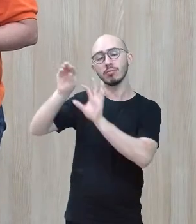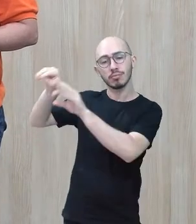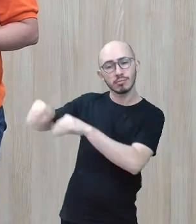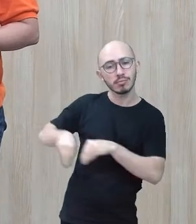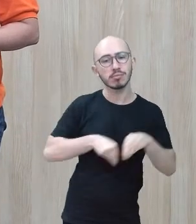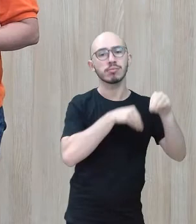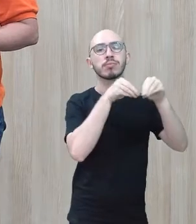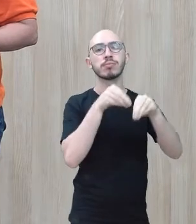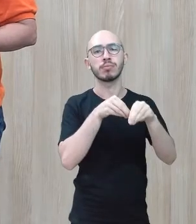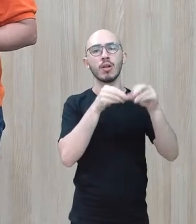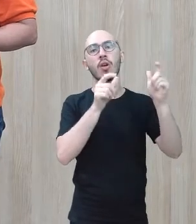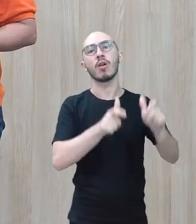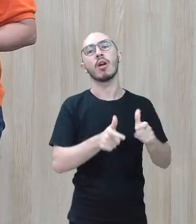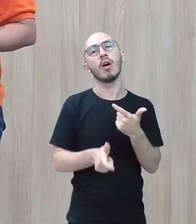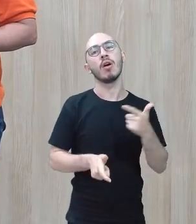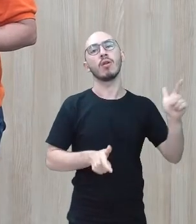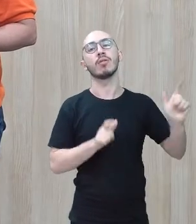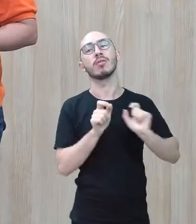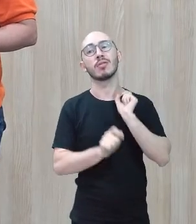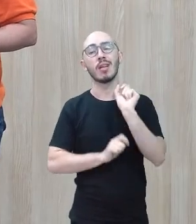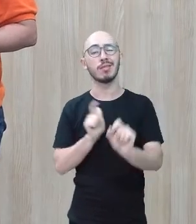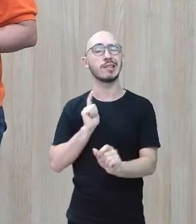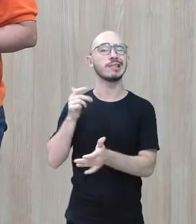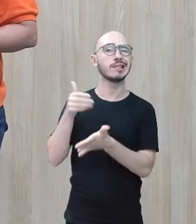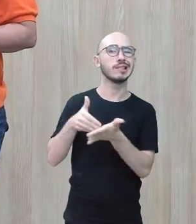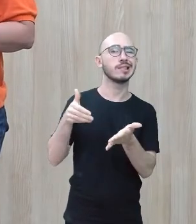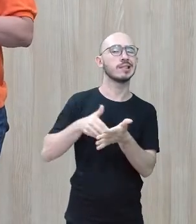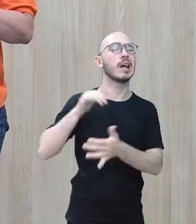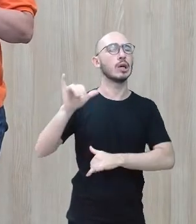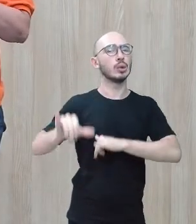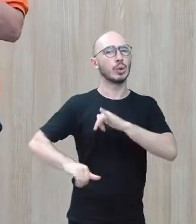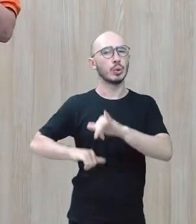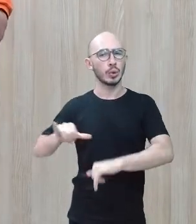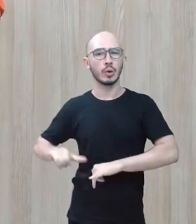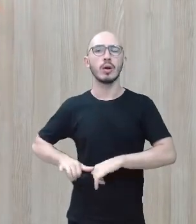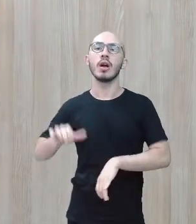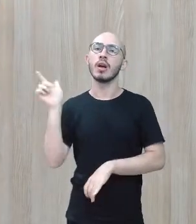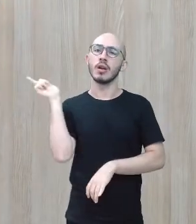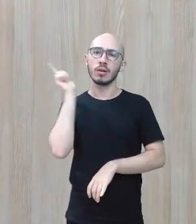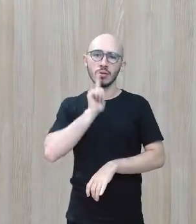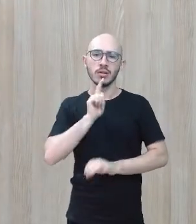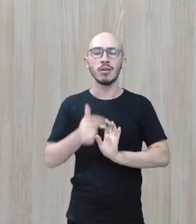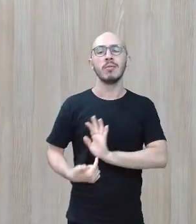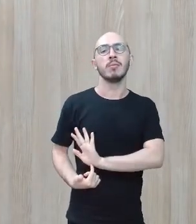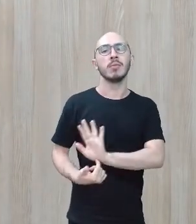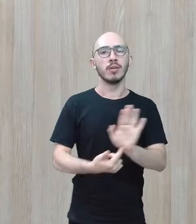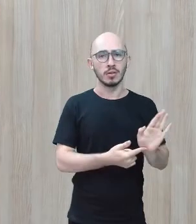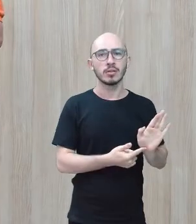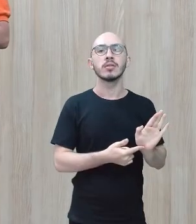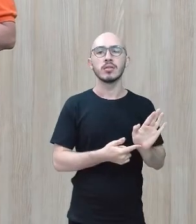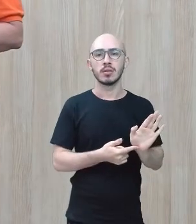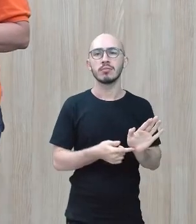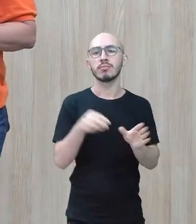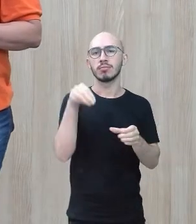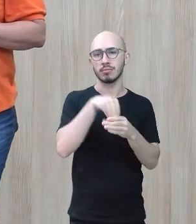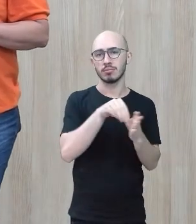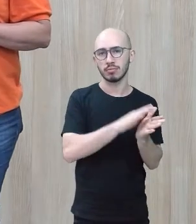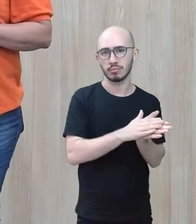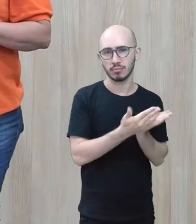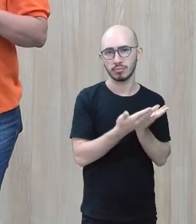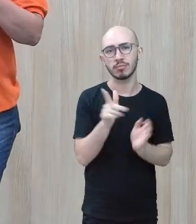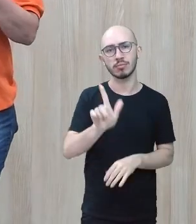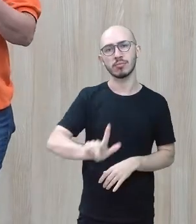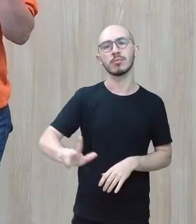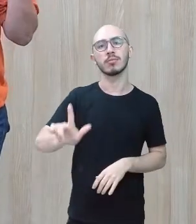outra região, enfrentavam todo o sofrimento. Ele conseguiu passar isso através das suas obras